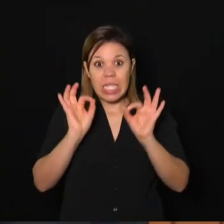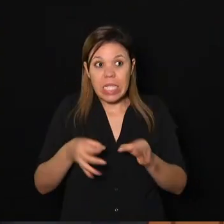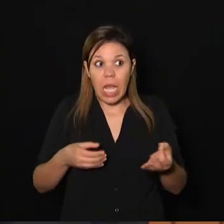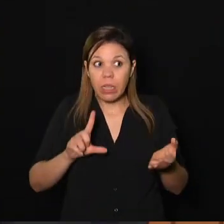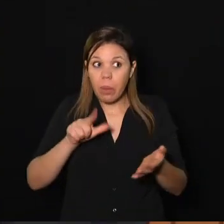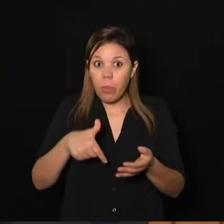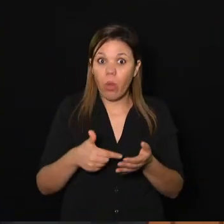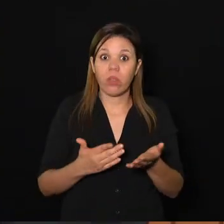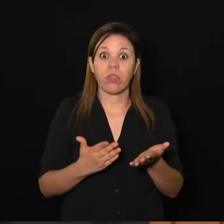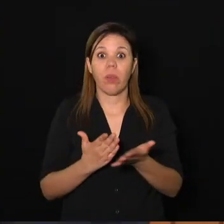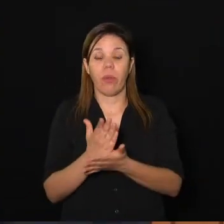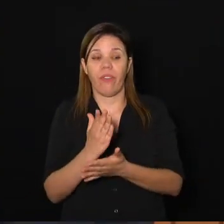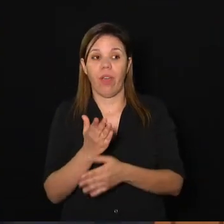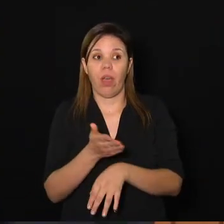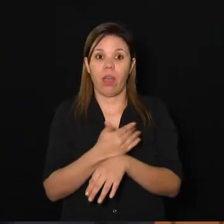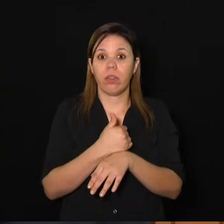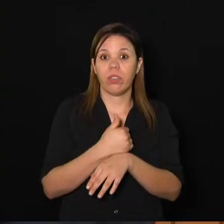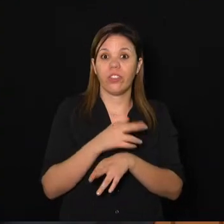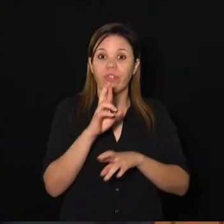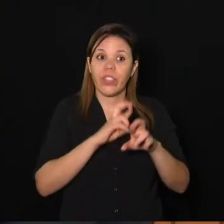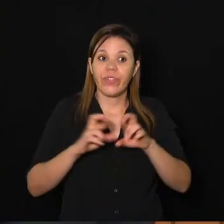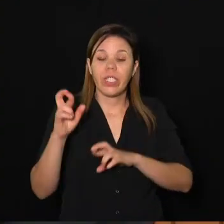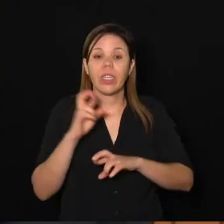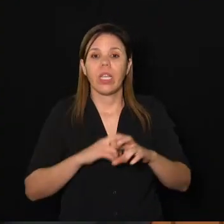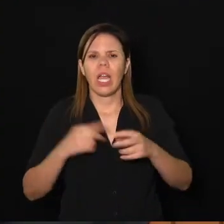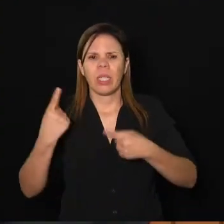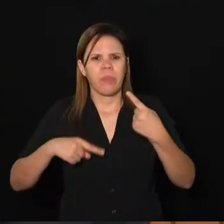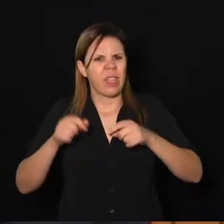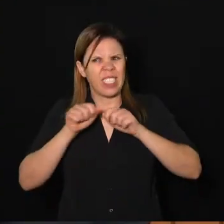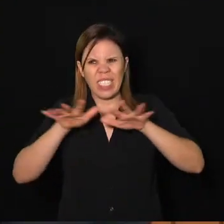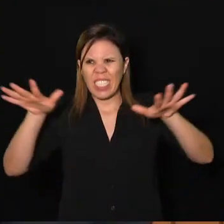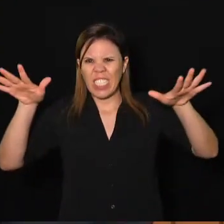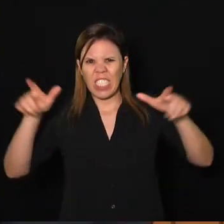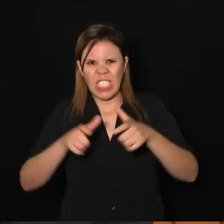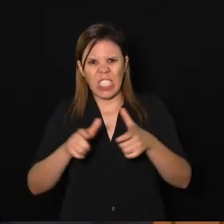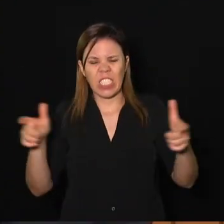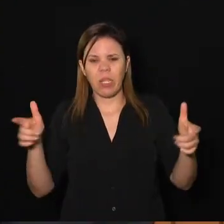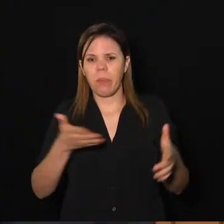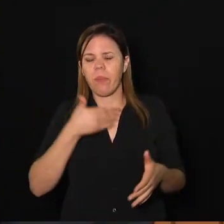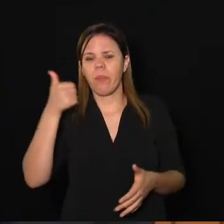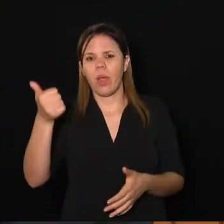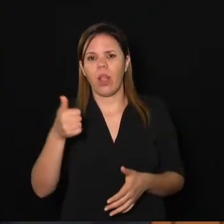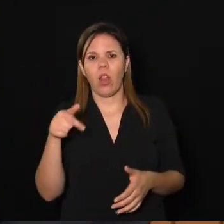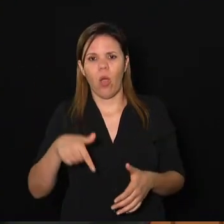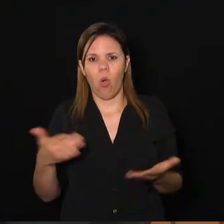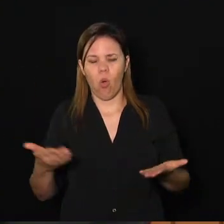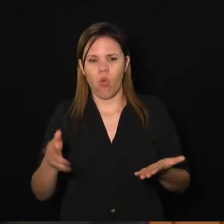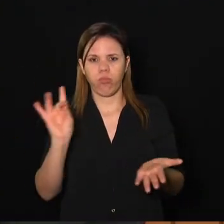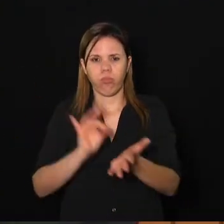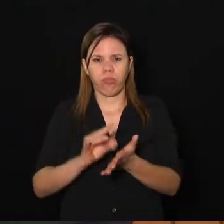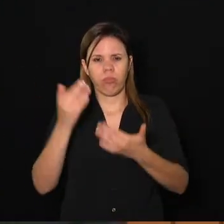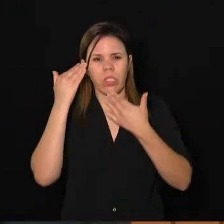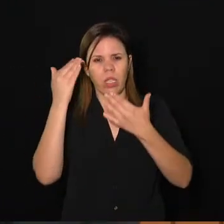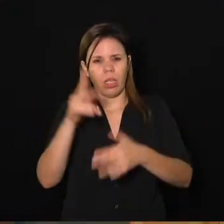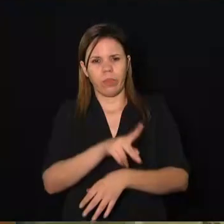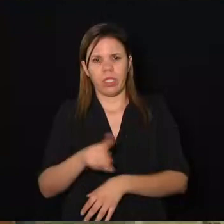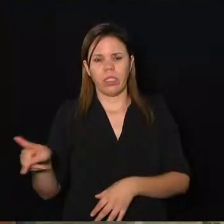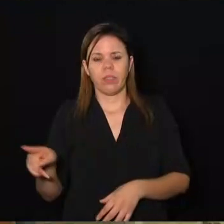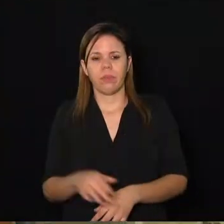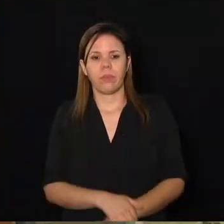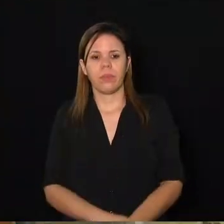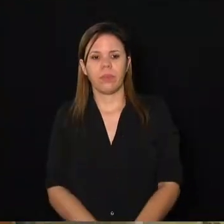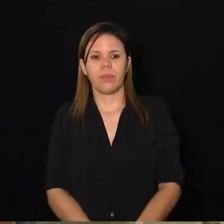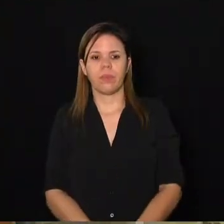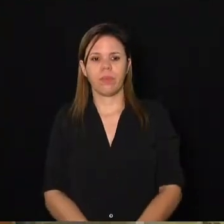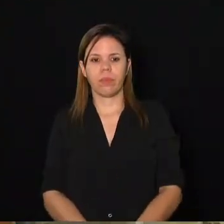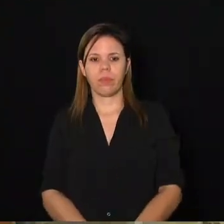verifique essa questão porque o debate tem que ser muito mais amplo do que esse que estamos realizando hoje obrigado senhor presidente muito